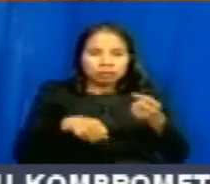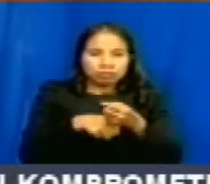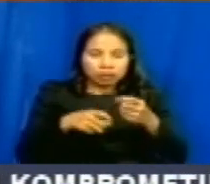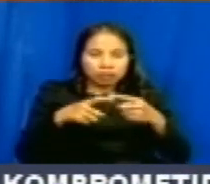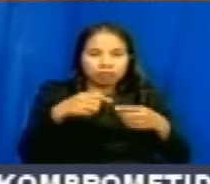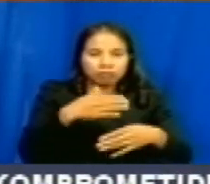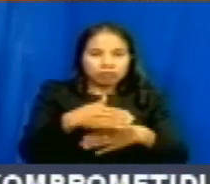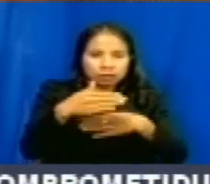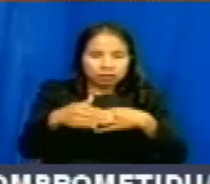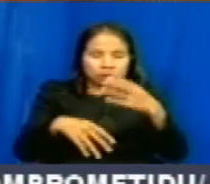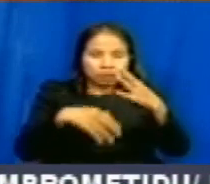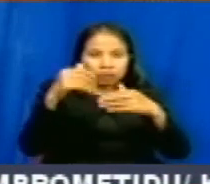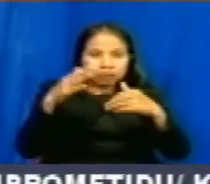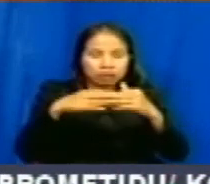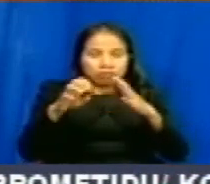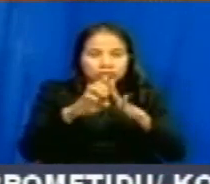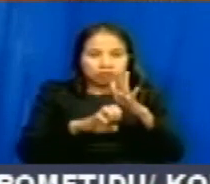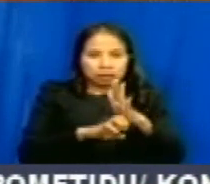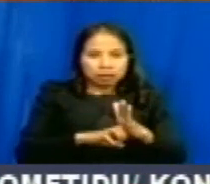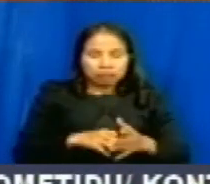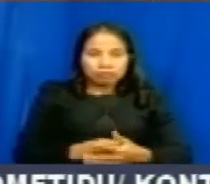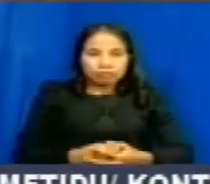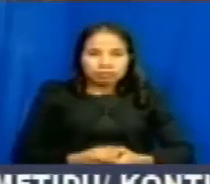para o processo construção Estado.